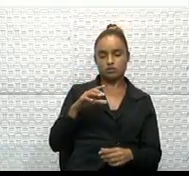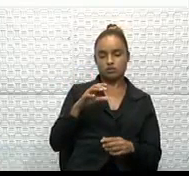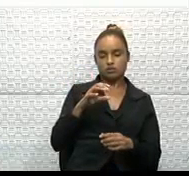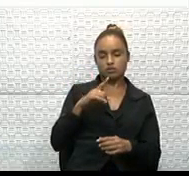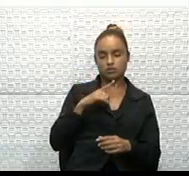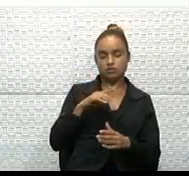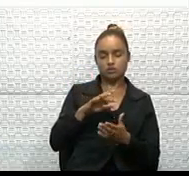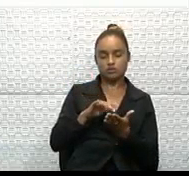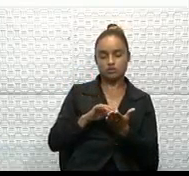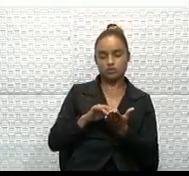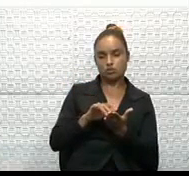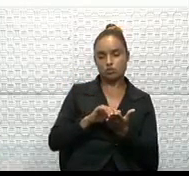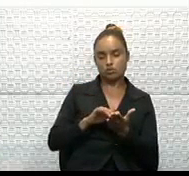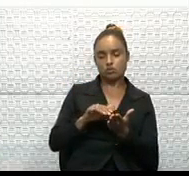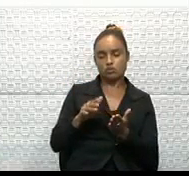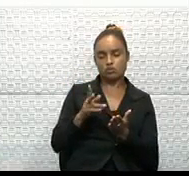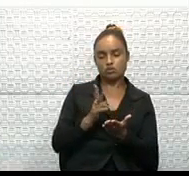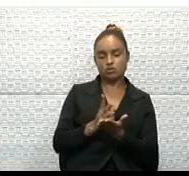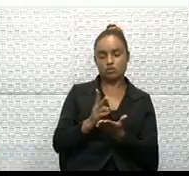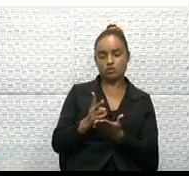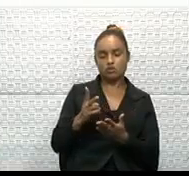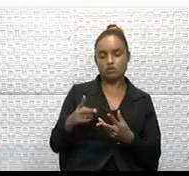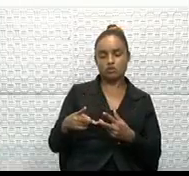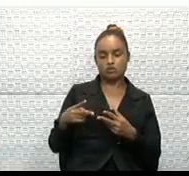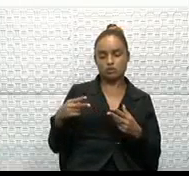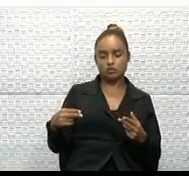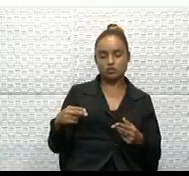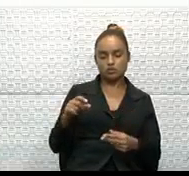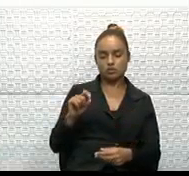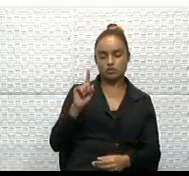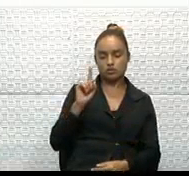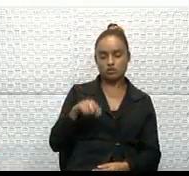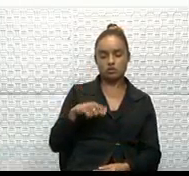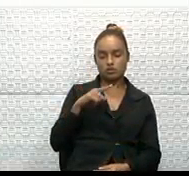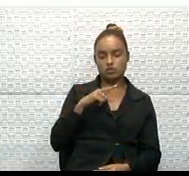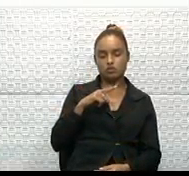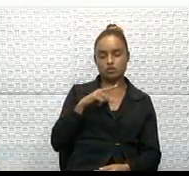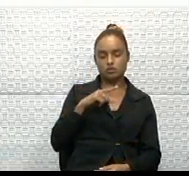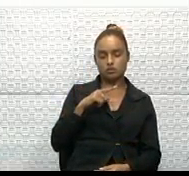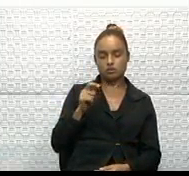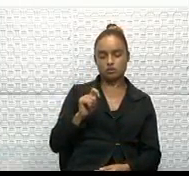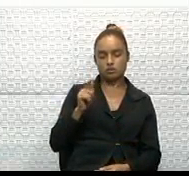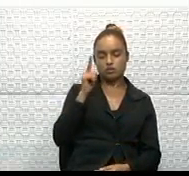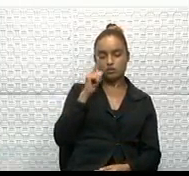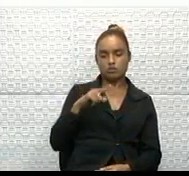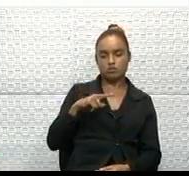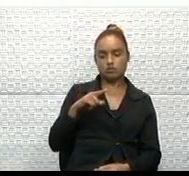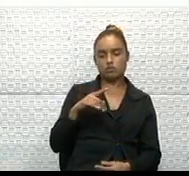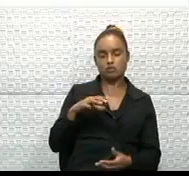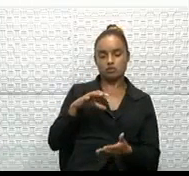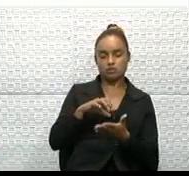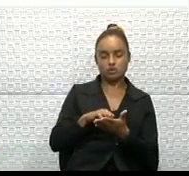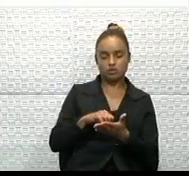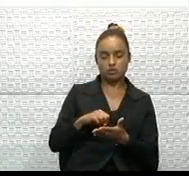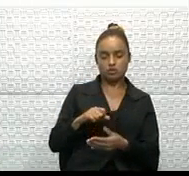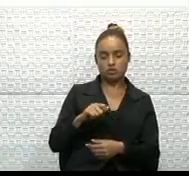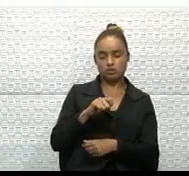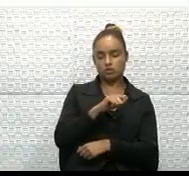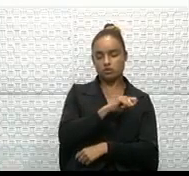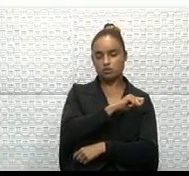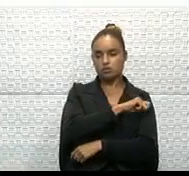ordenados. E no Excel, mesma coisa, é importante que você registre todos. Registrando os pares ordenados